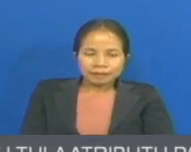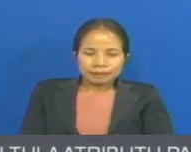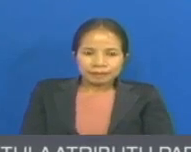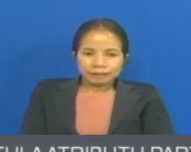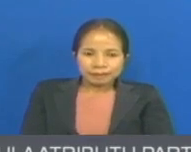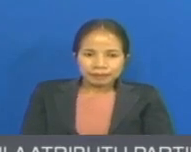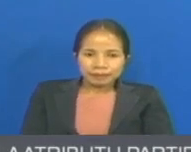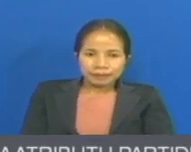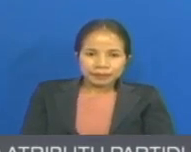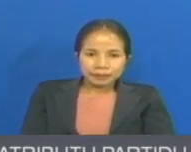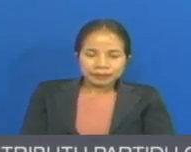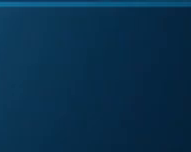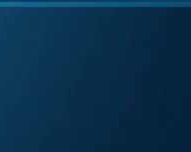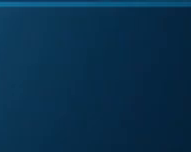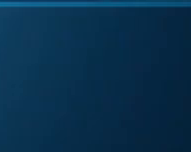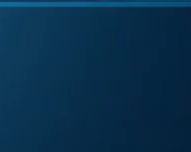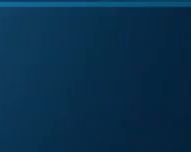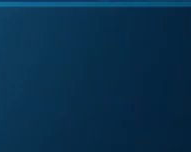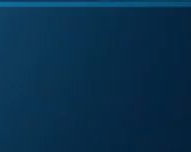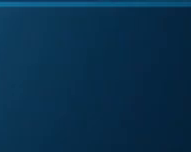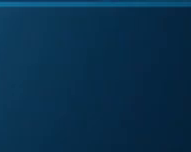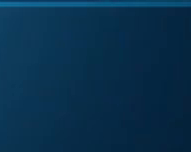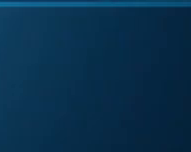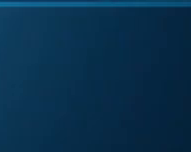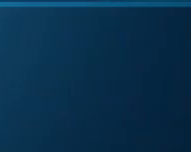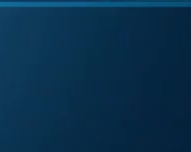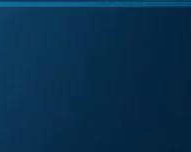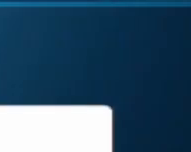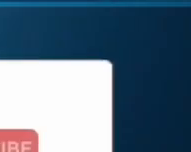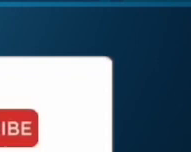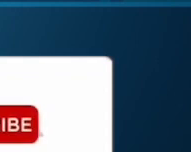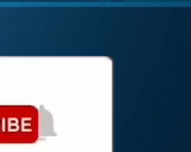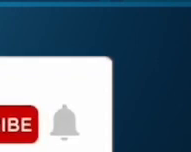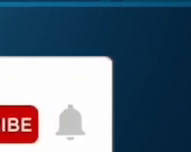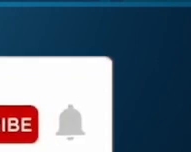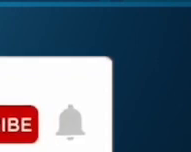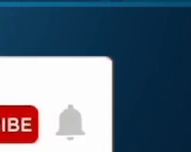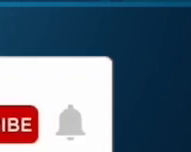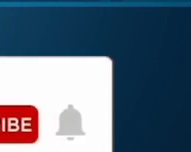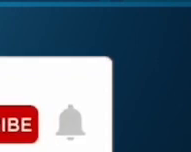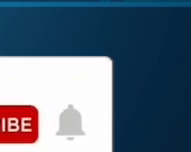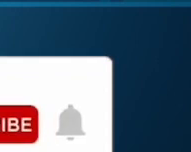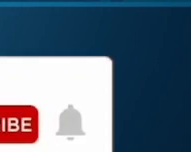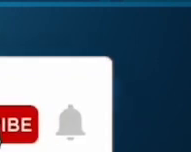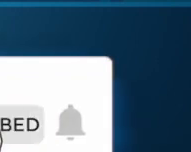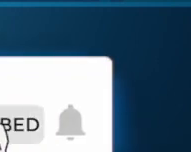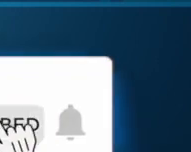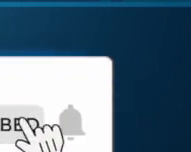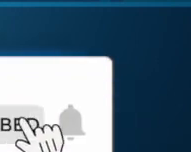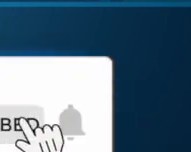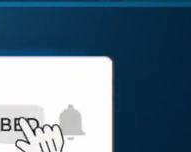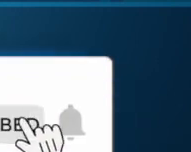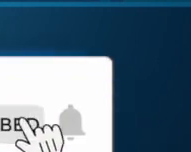Lídia Martins, RTTL. Atuhetan informação factuais não atuais. Queta haluha, inscreva